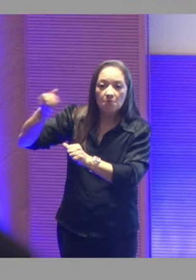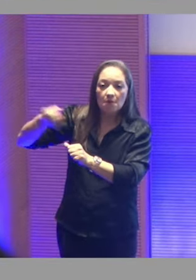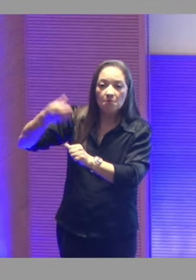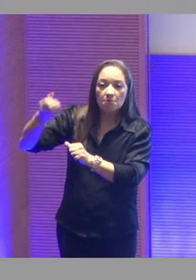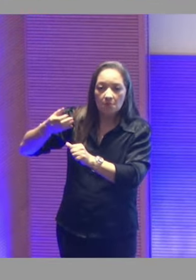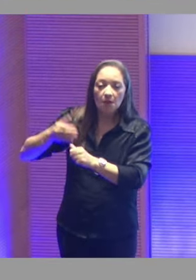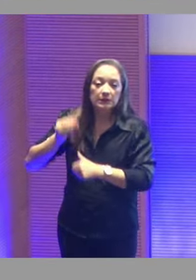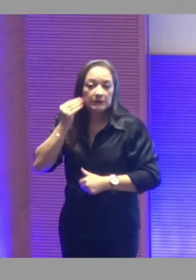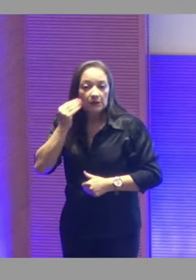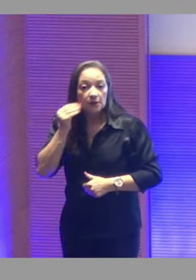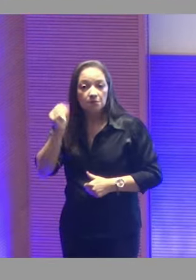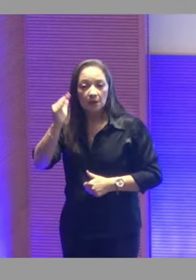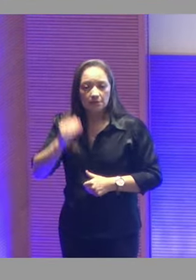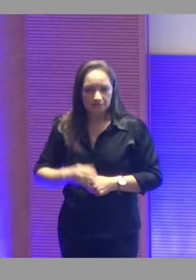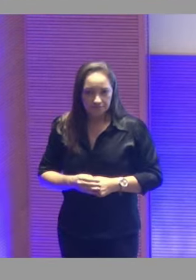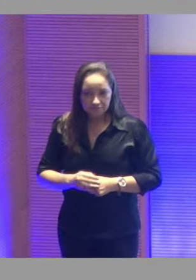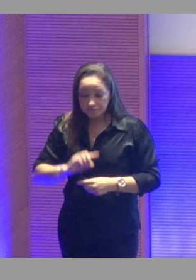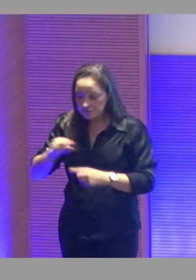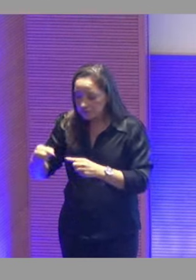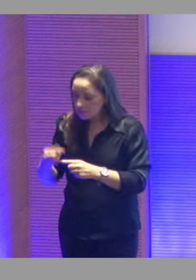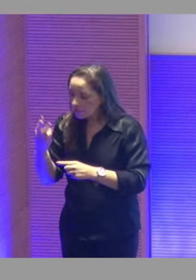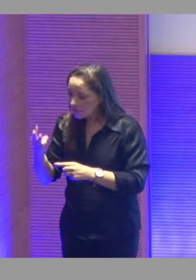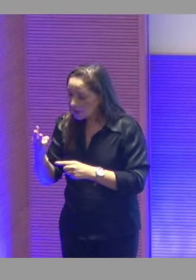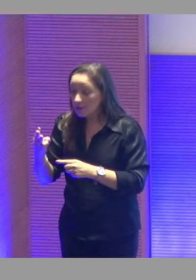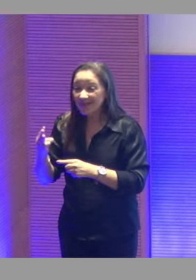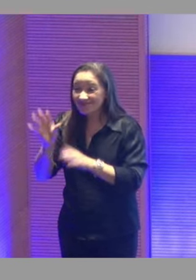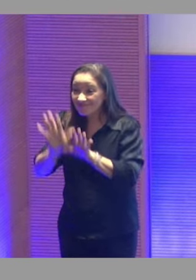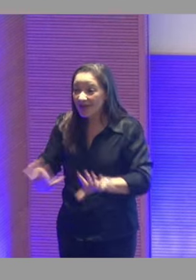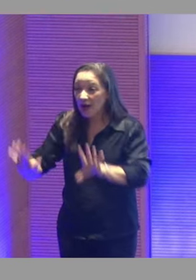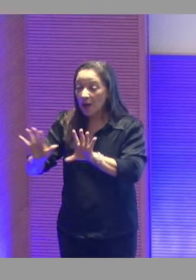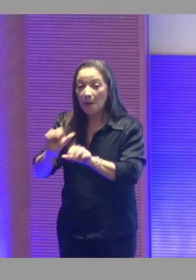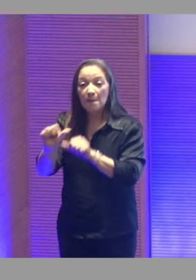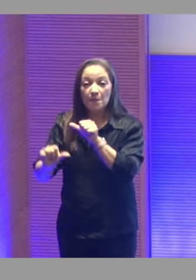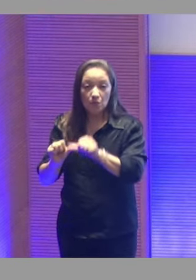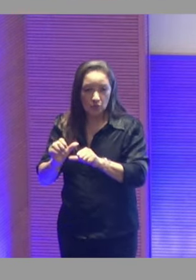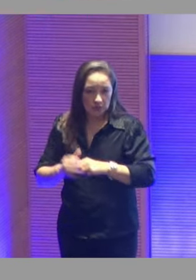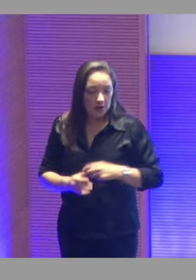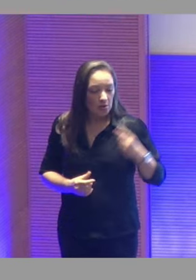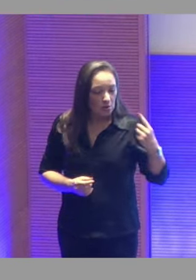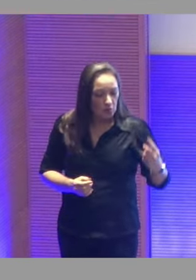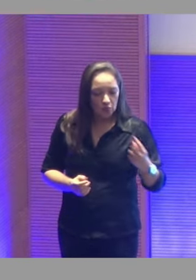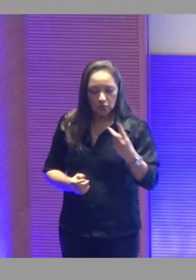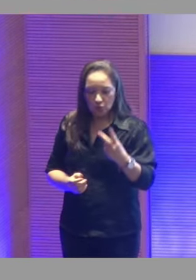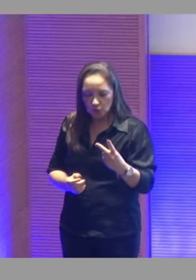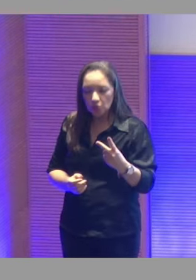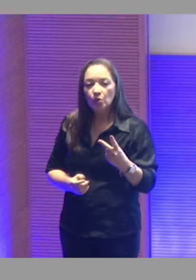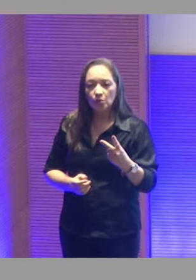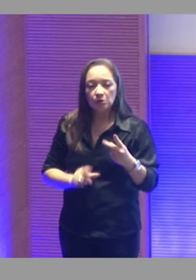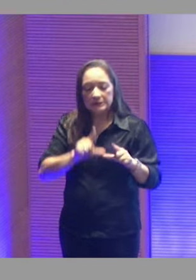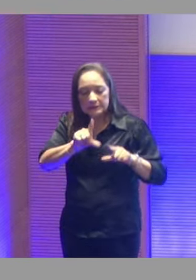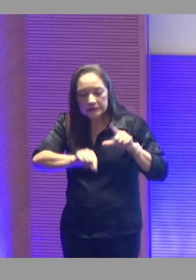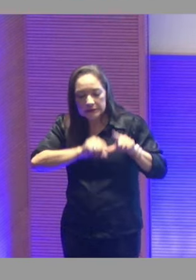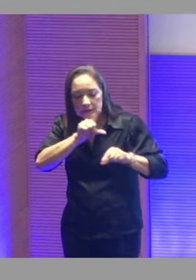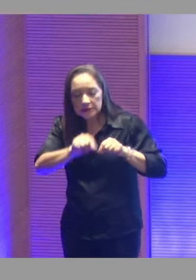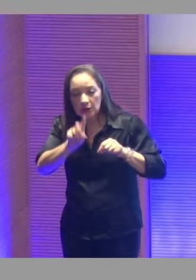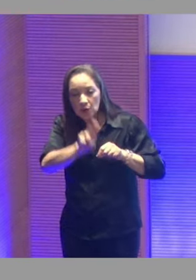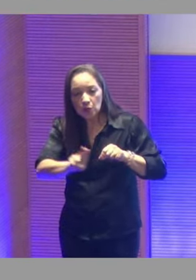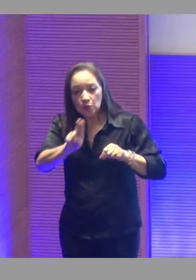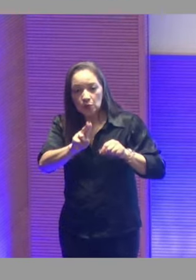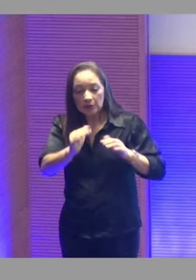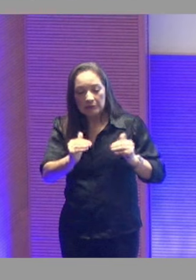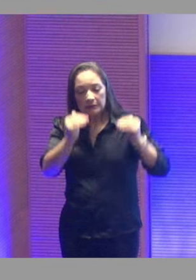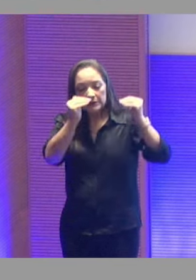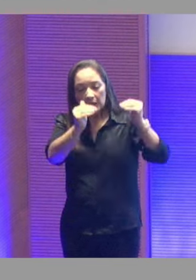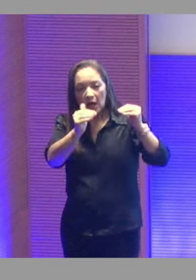quando a gente olha pro scopo TR aí já muda um pouquinho esse cenário né Eh se no scopo 1 e dois a gente tinha as alternativas sendo utilizadas no